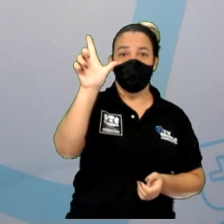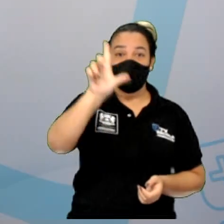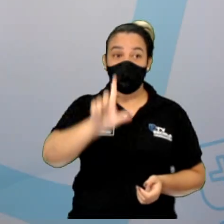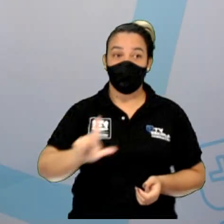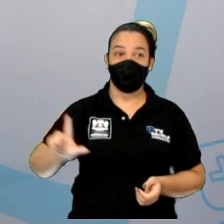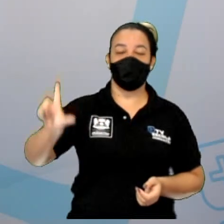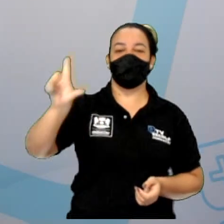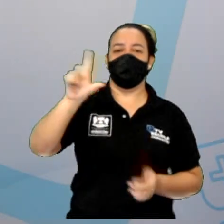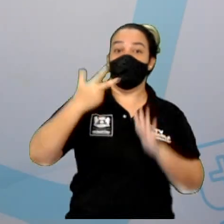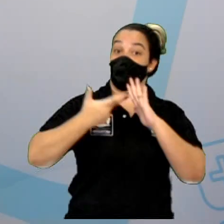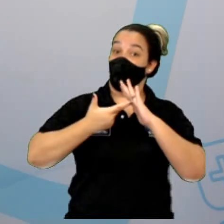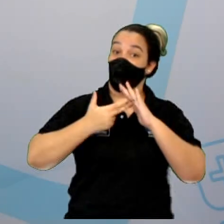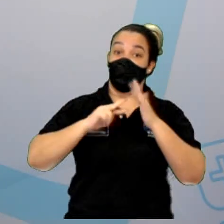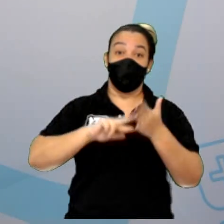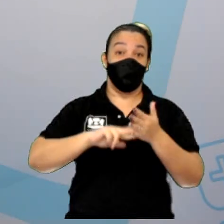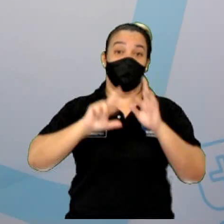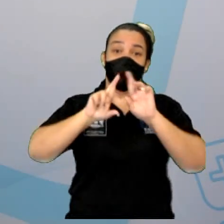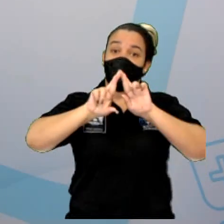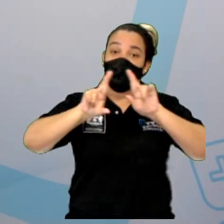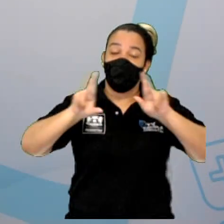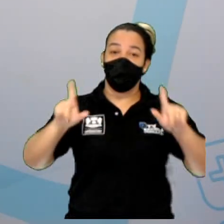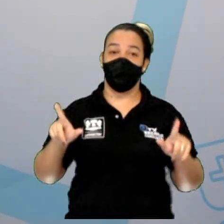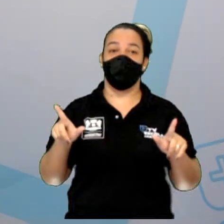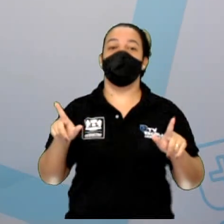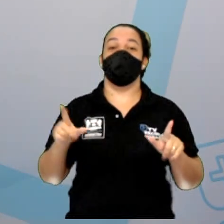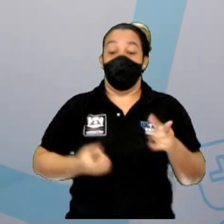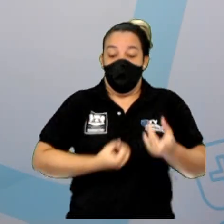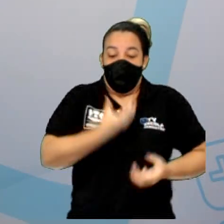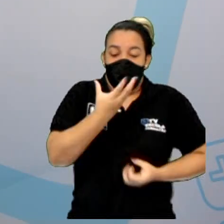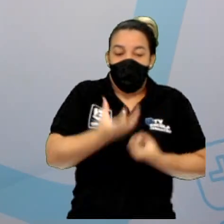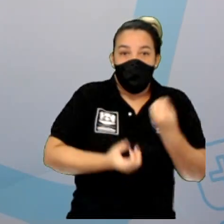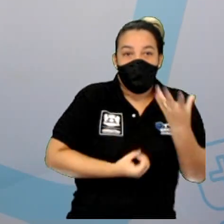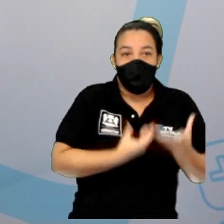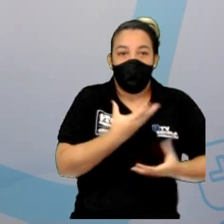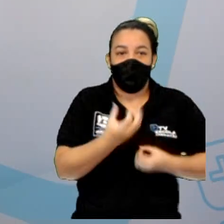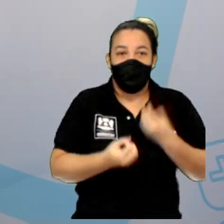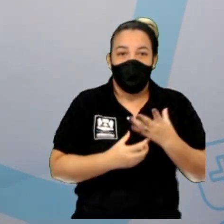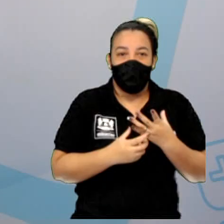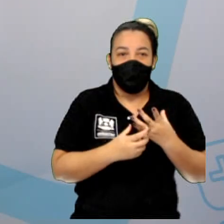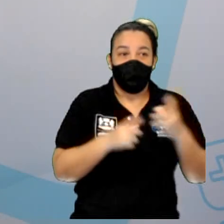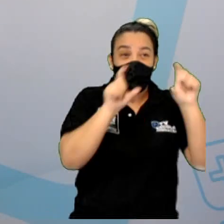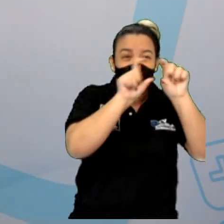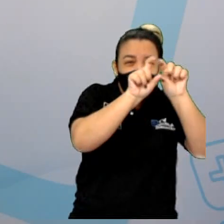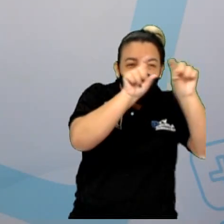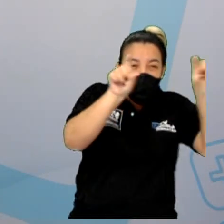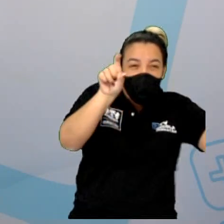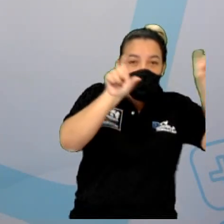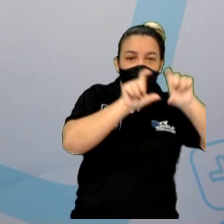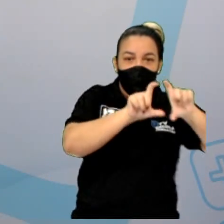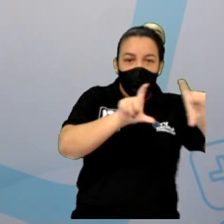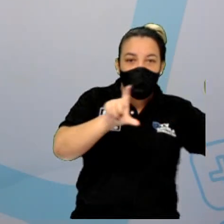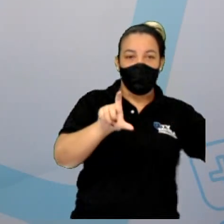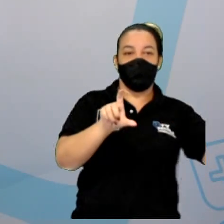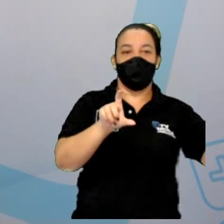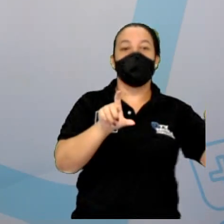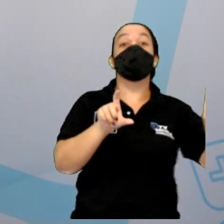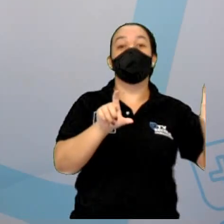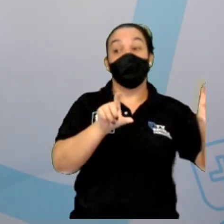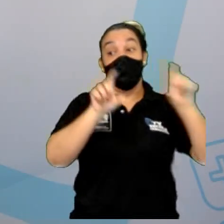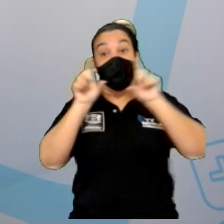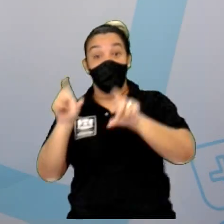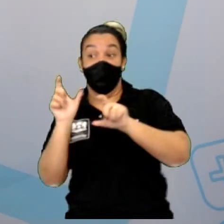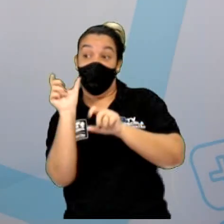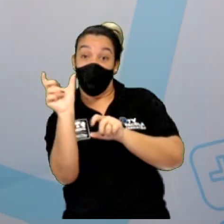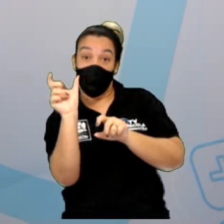e poesia. A poesia, ela é estruturada com estrofes e versos. A prosa, ela tem os